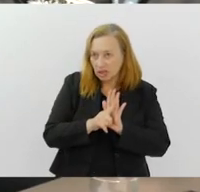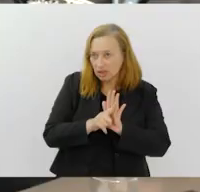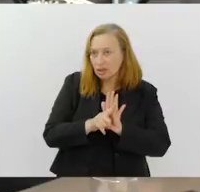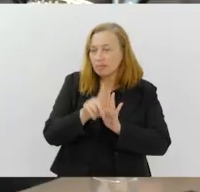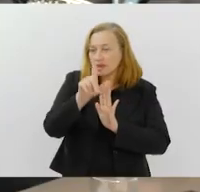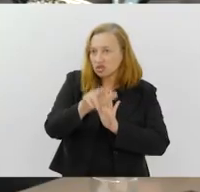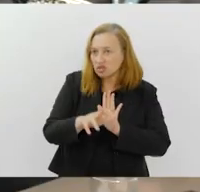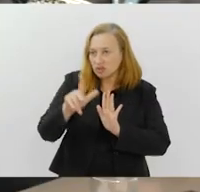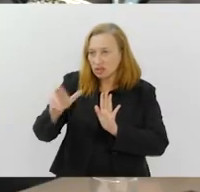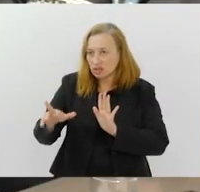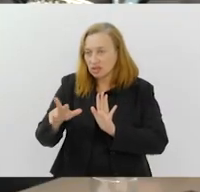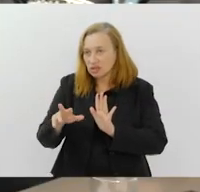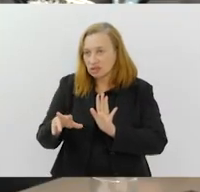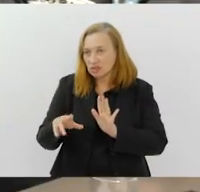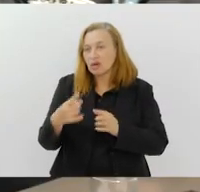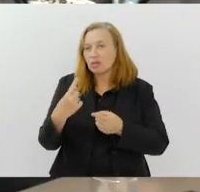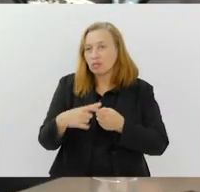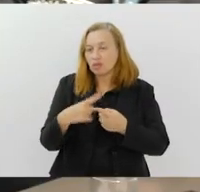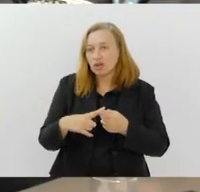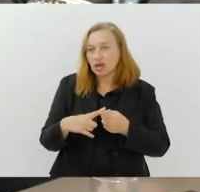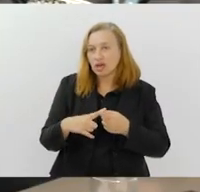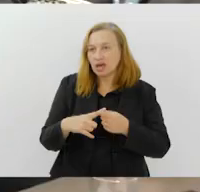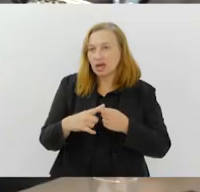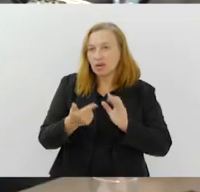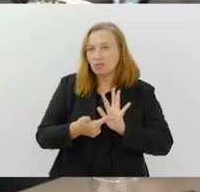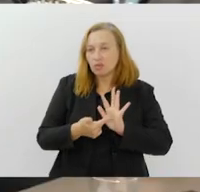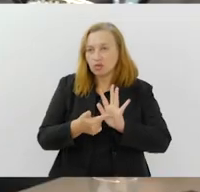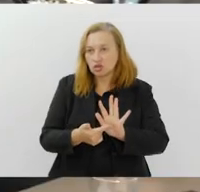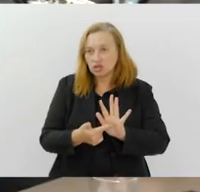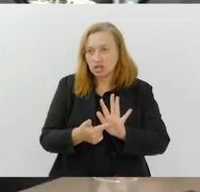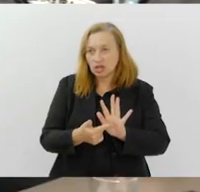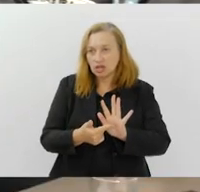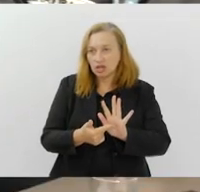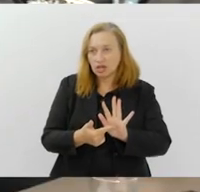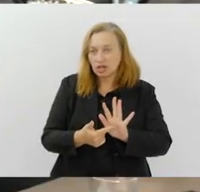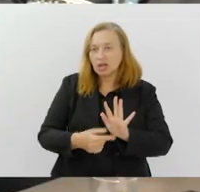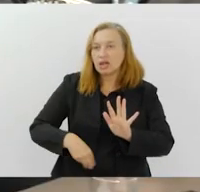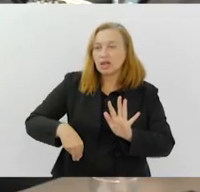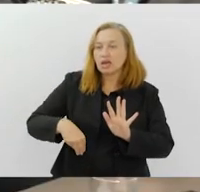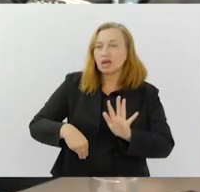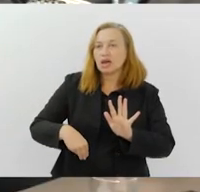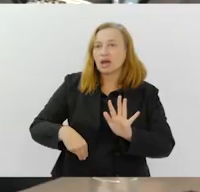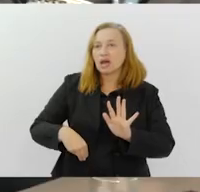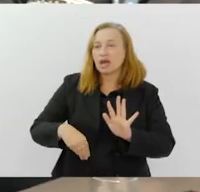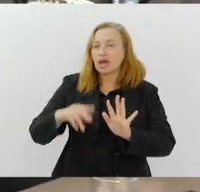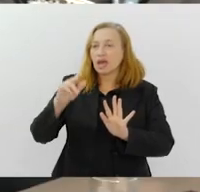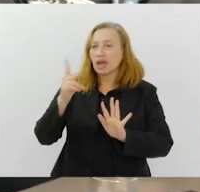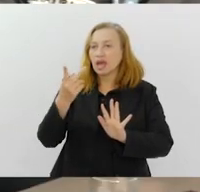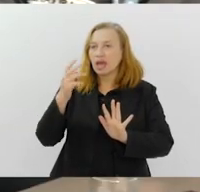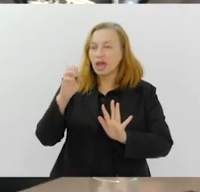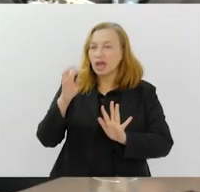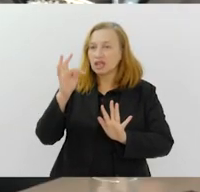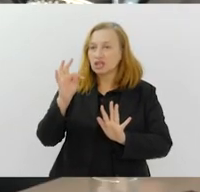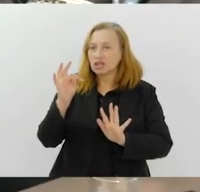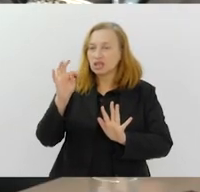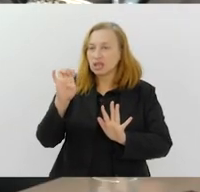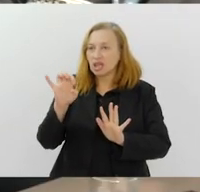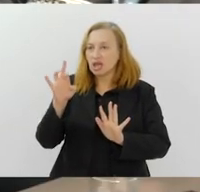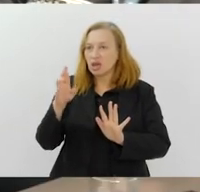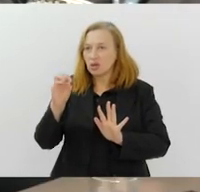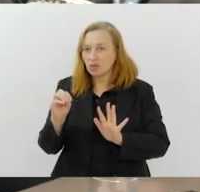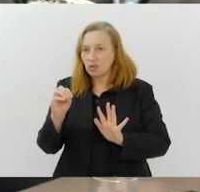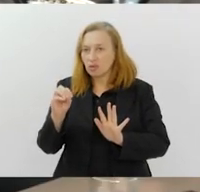diferenciar isso para gerar porque a heteroidentificação ela pode gerar até distorções porque a heteroidentificação que uma pessoa de fora tá